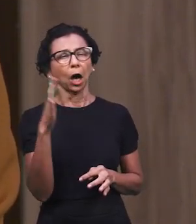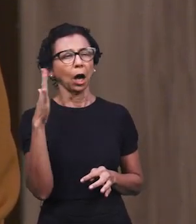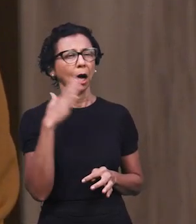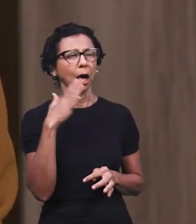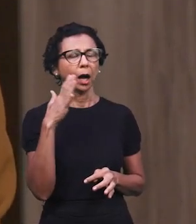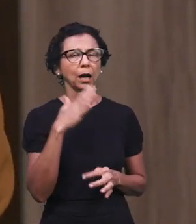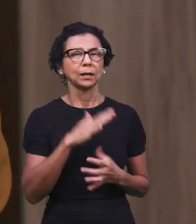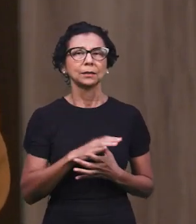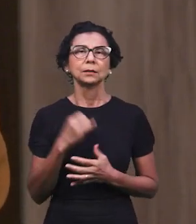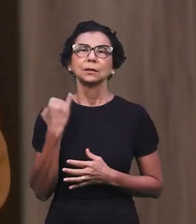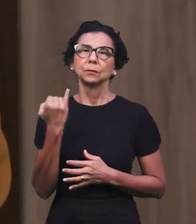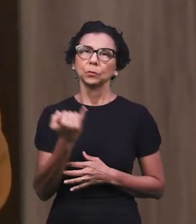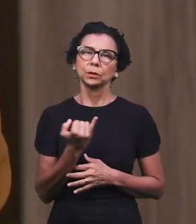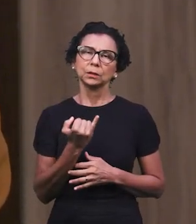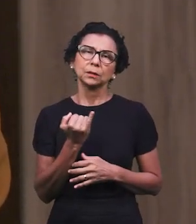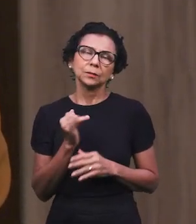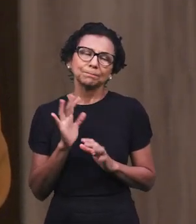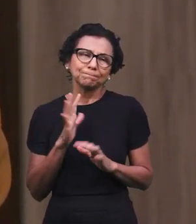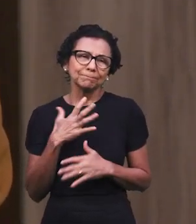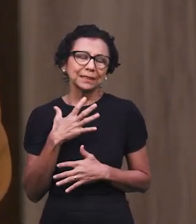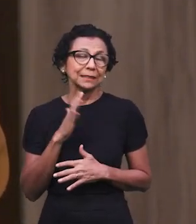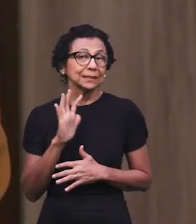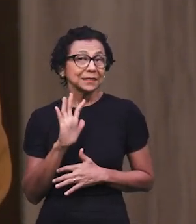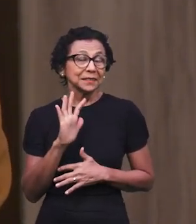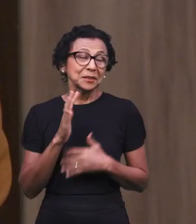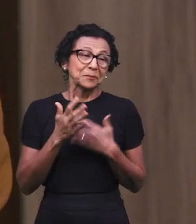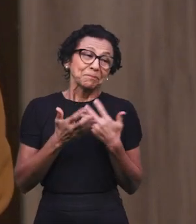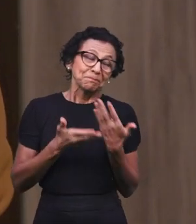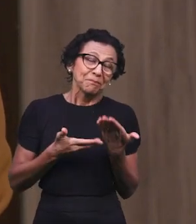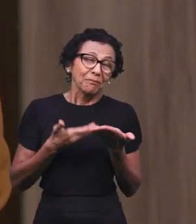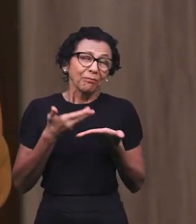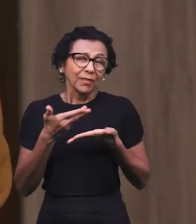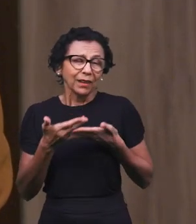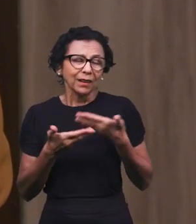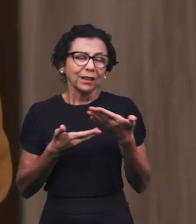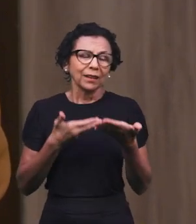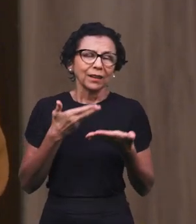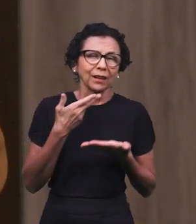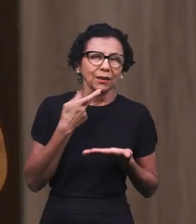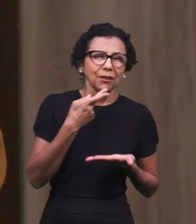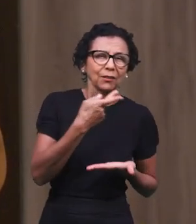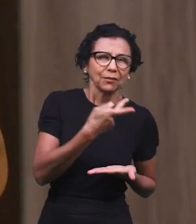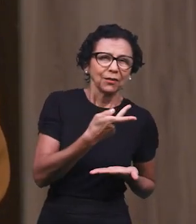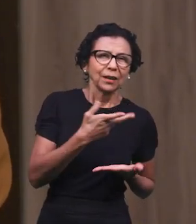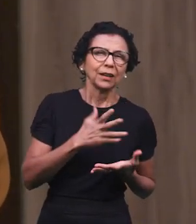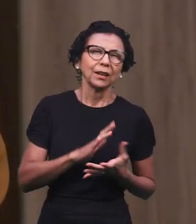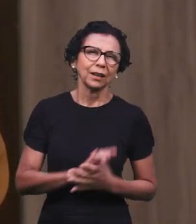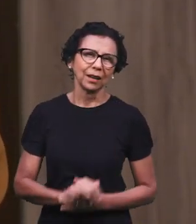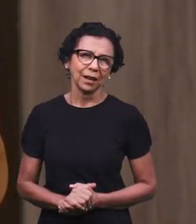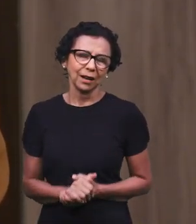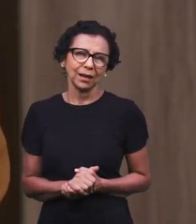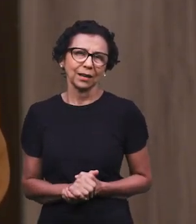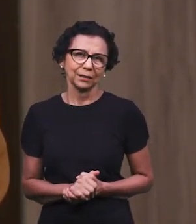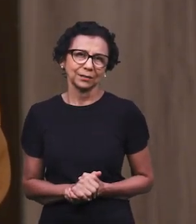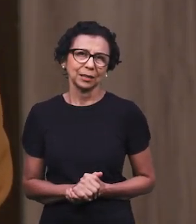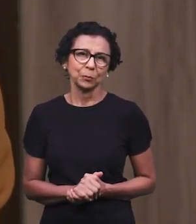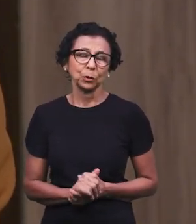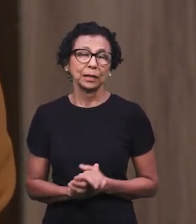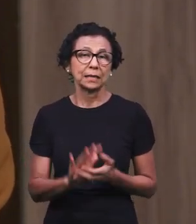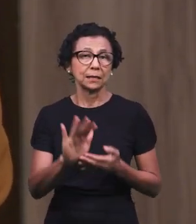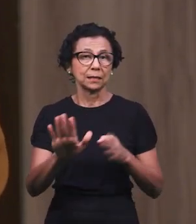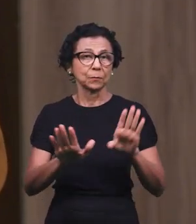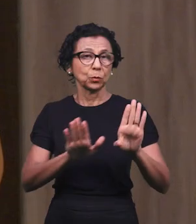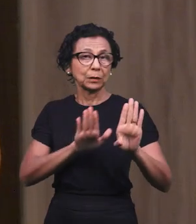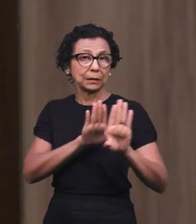é importante falar, porque a halitose, que é o mau hálito, ela esconde às vezes problemas mais graves. Então,